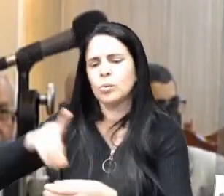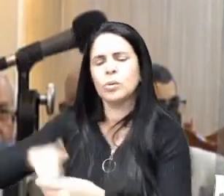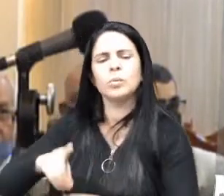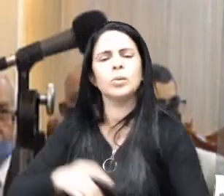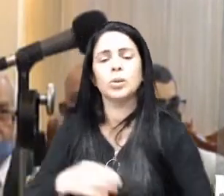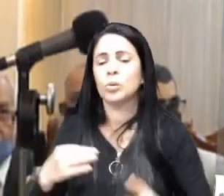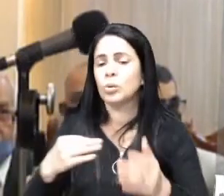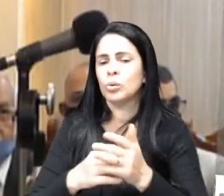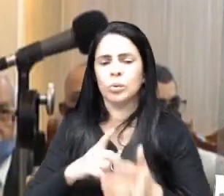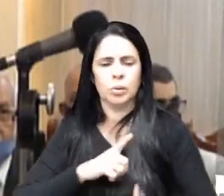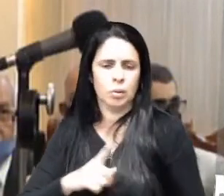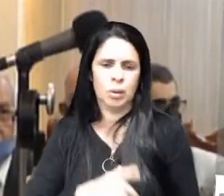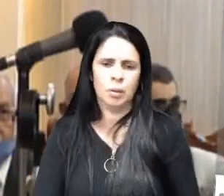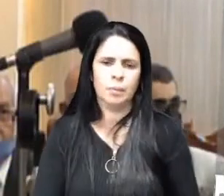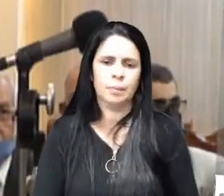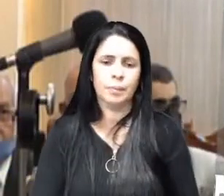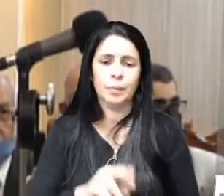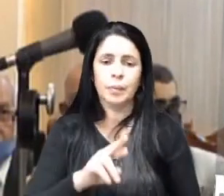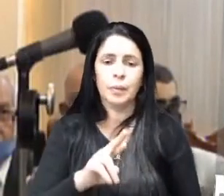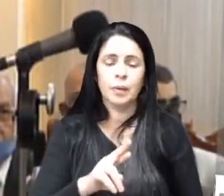O publicano,